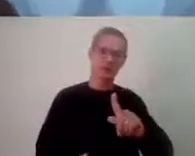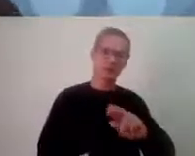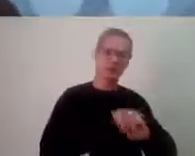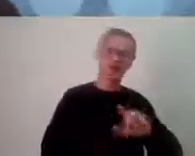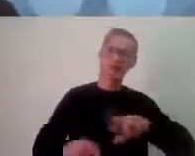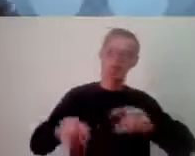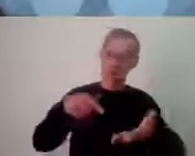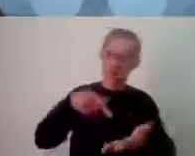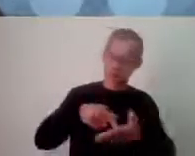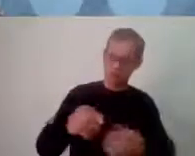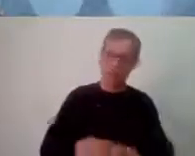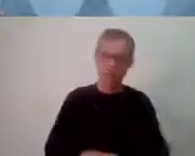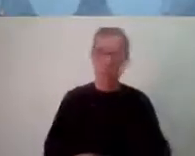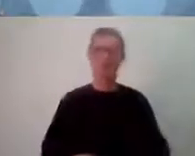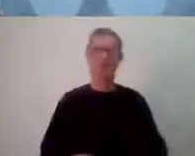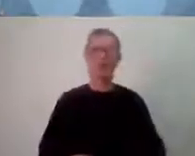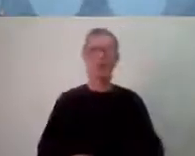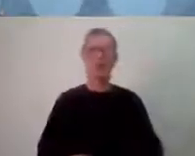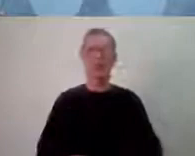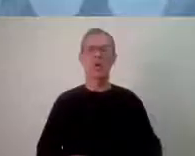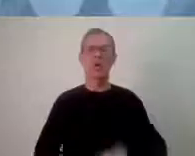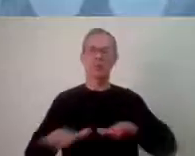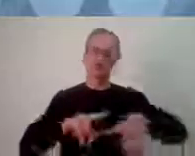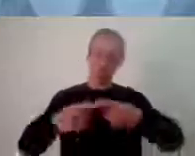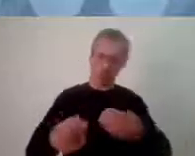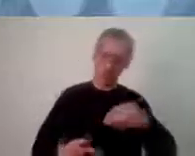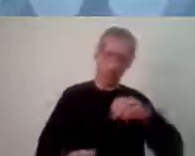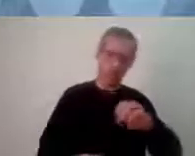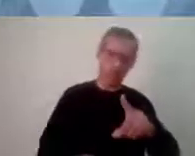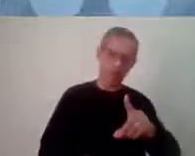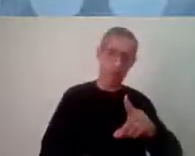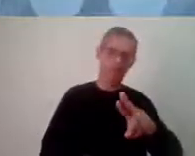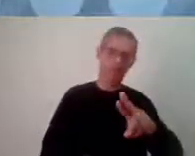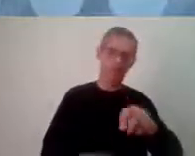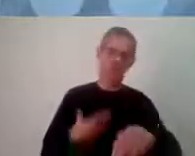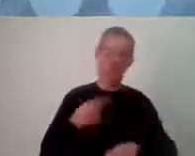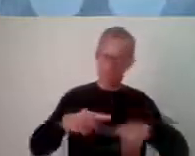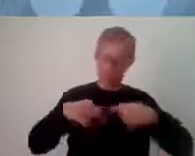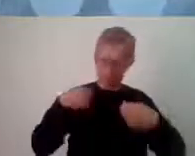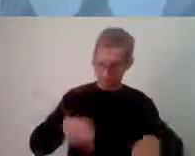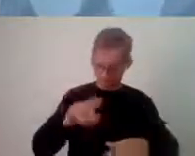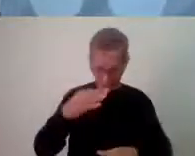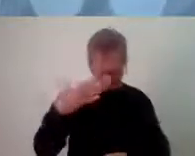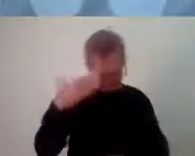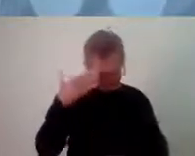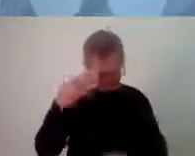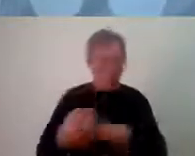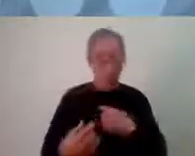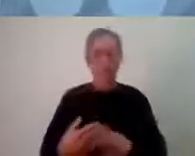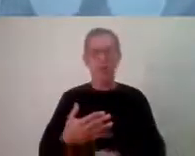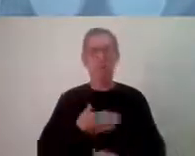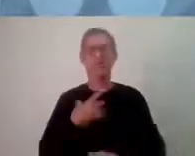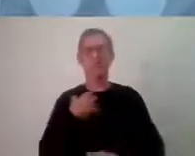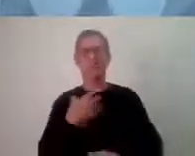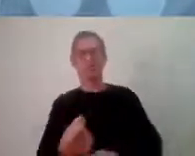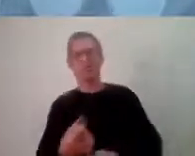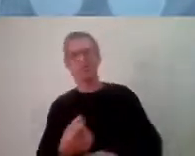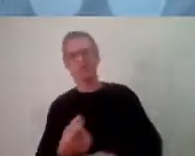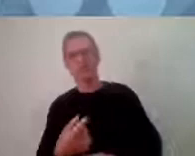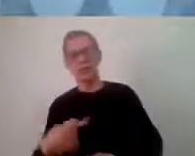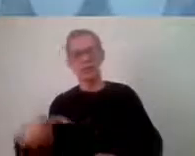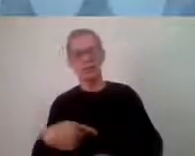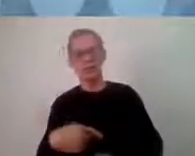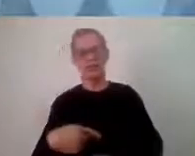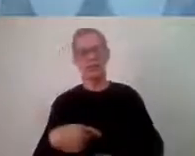no tempo, no intervalo de tempo, só que é do módulo da minha velocidade. Então, eu preciso saber quando que a minha velocidade é